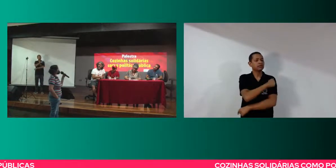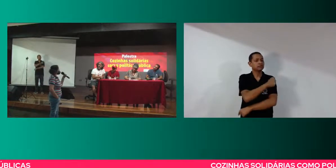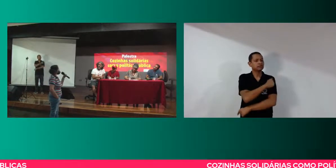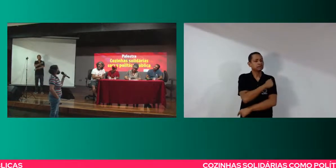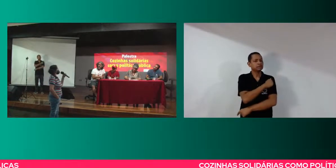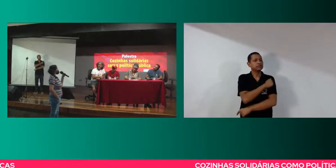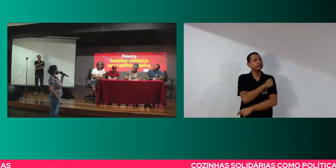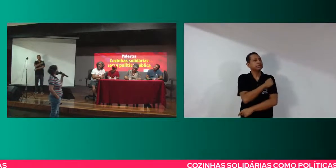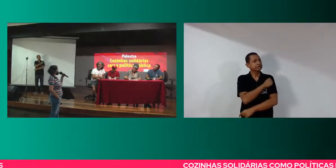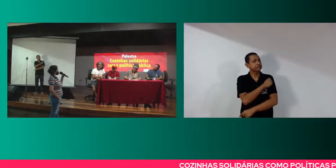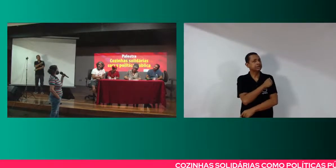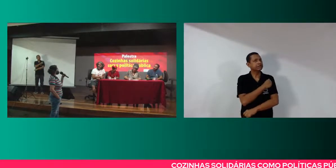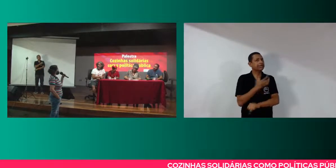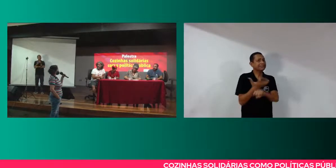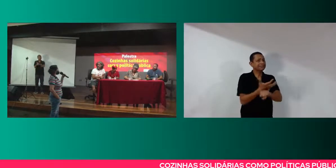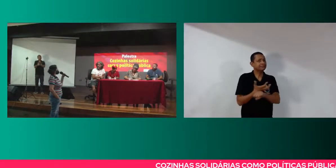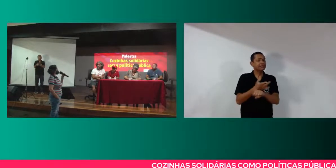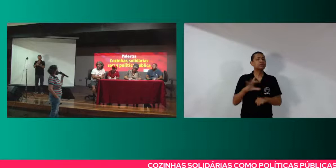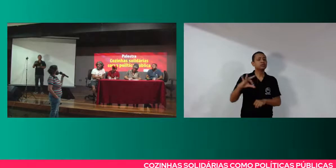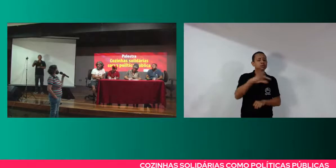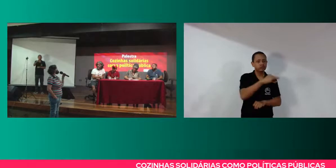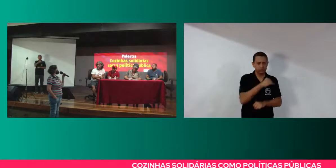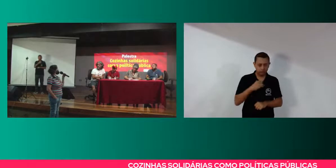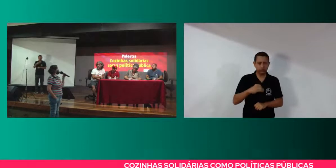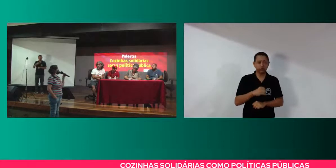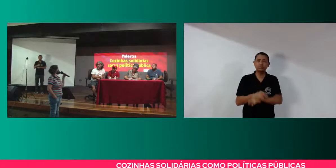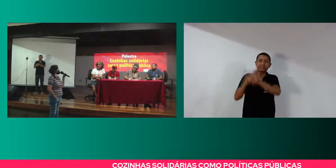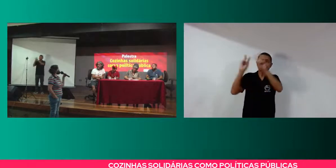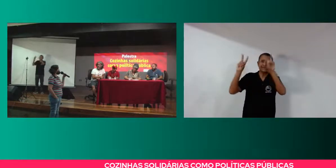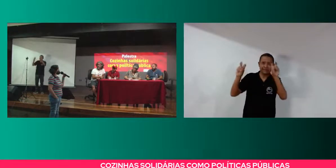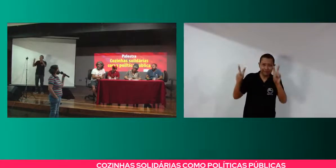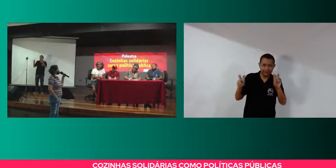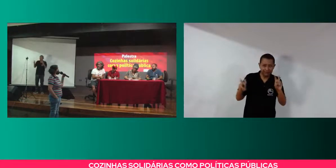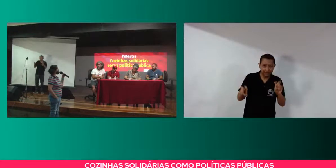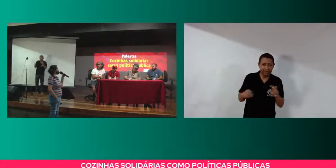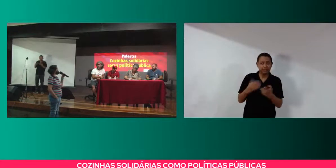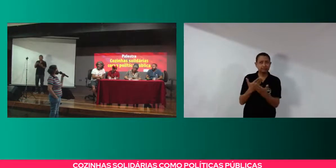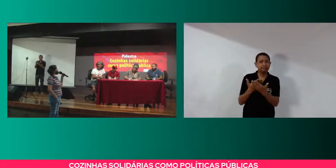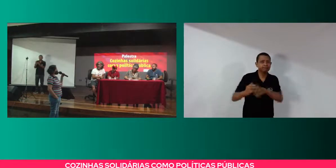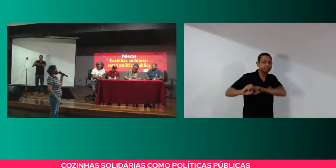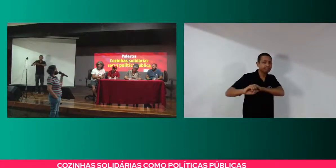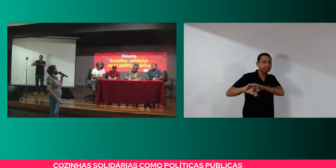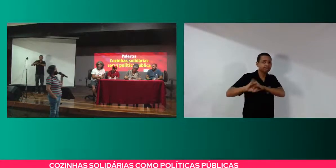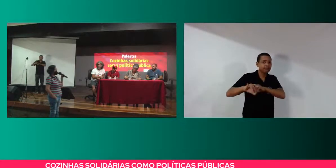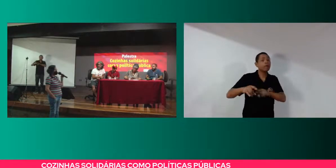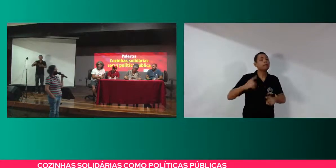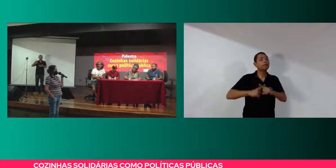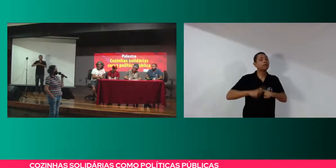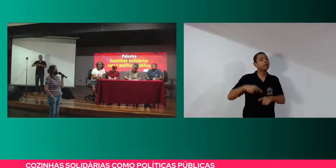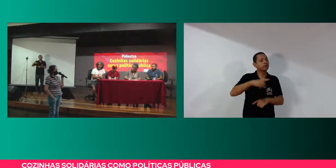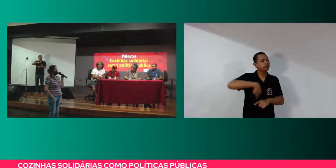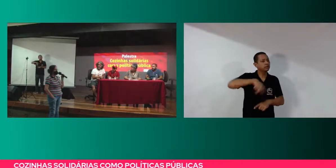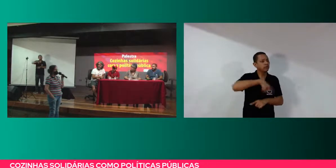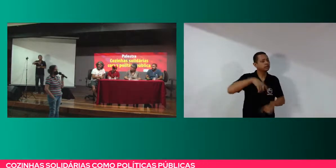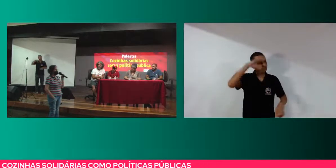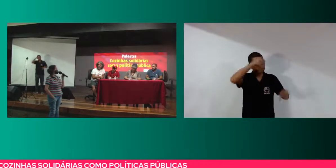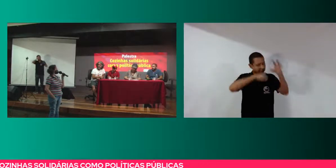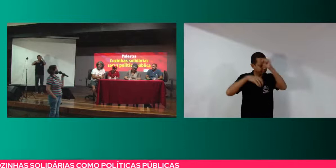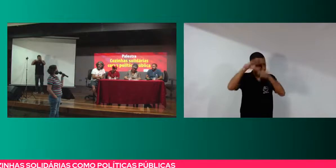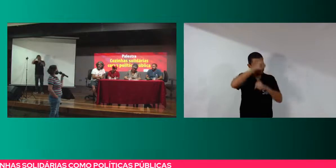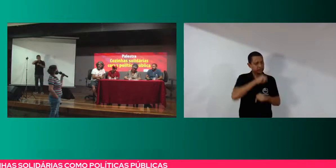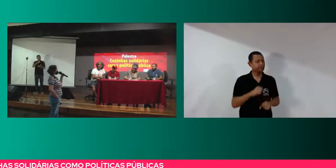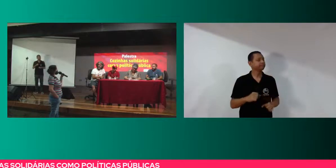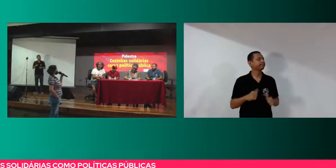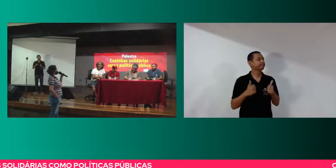todas as disciplinas né nos projetos sociais essas questões porque a gente só ganha com isso e assim Ana e pedir que